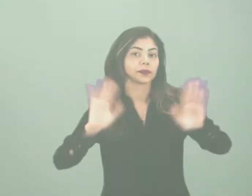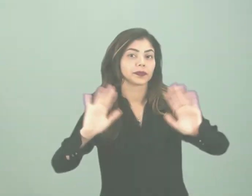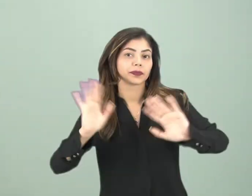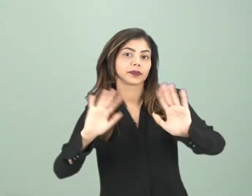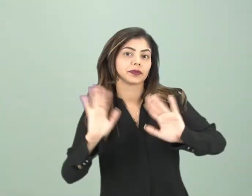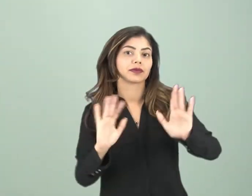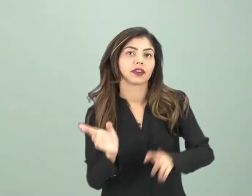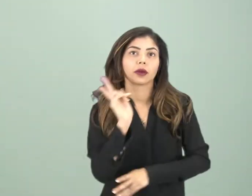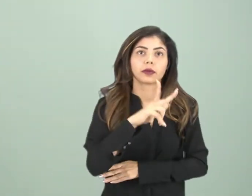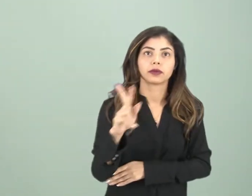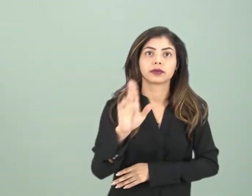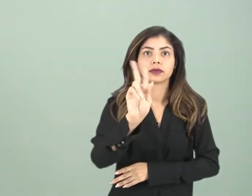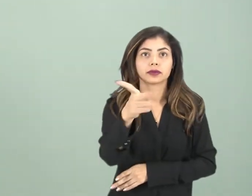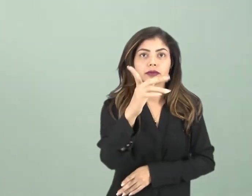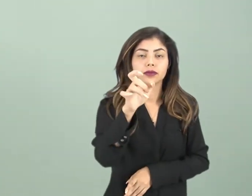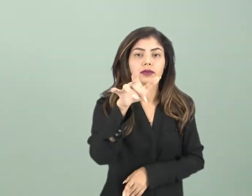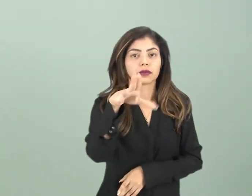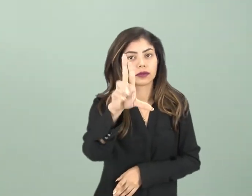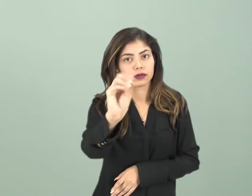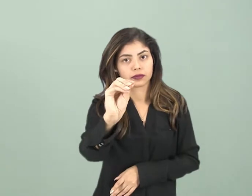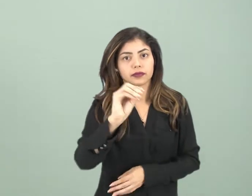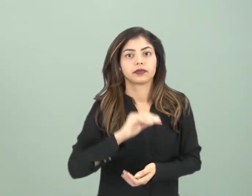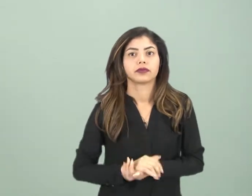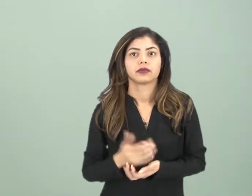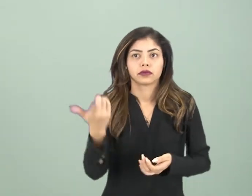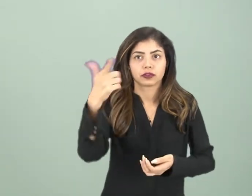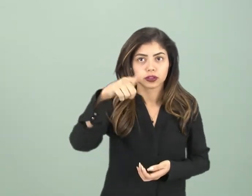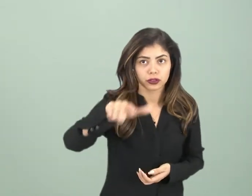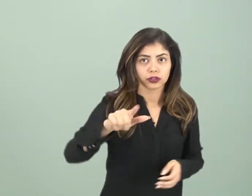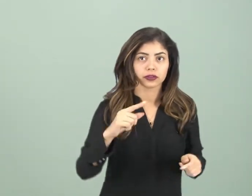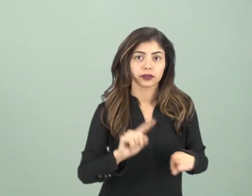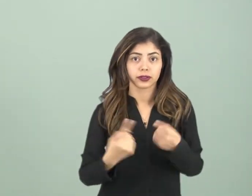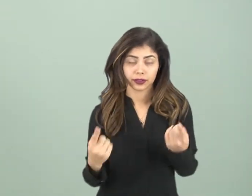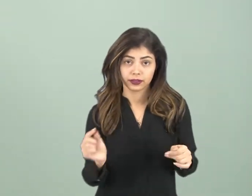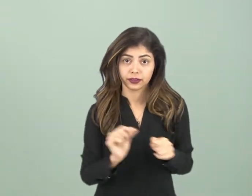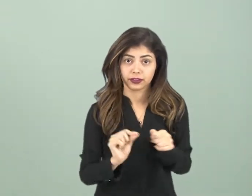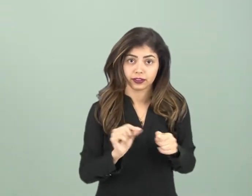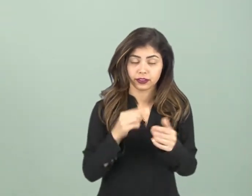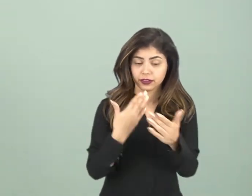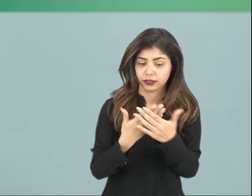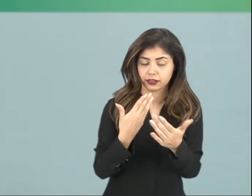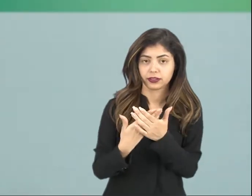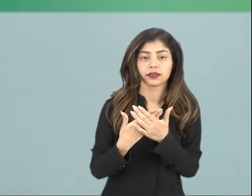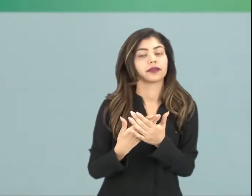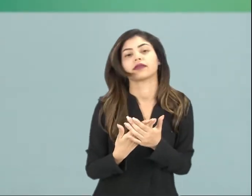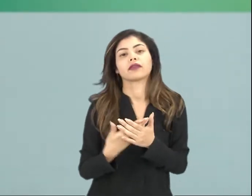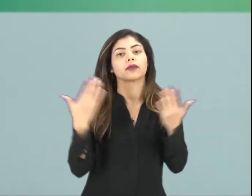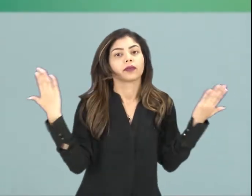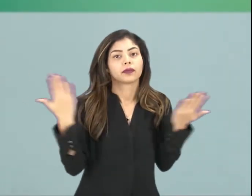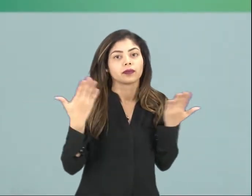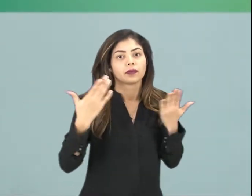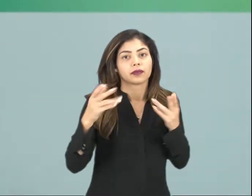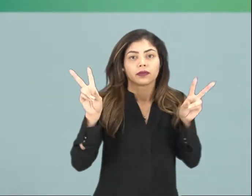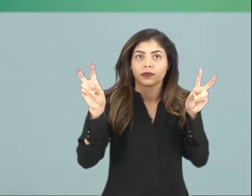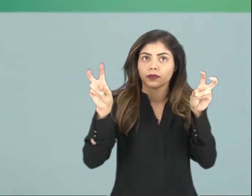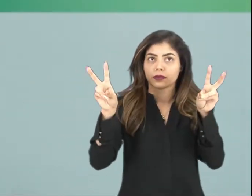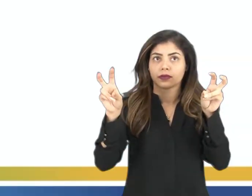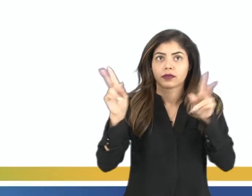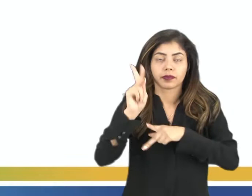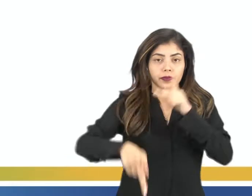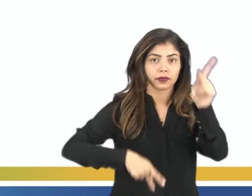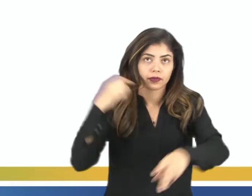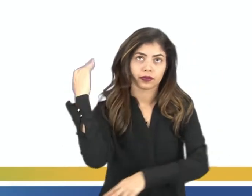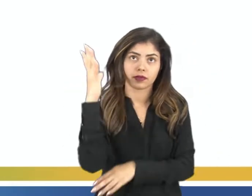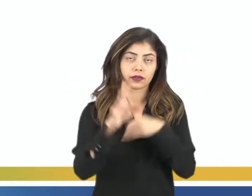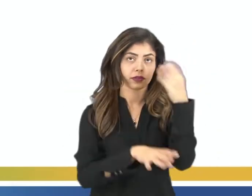Olá, eu sou o professor Elano, estou mais uma vez aqui para nós ministrarmos uma aula. Hoje o tema da nossa aula será povos